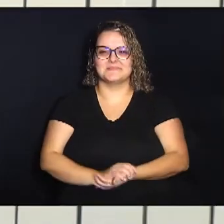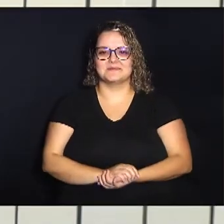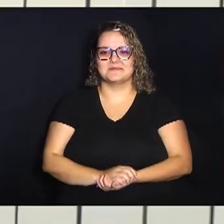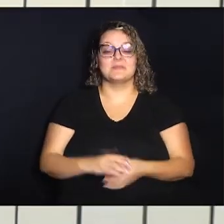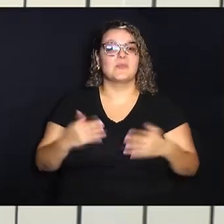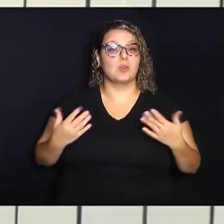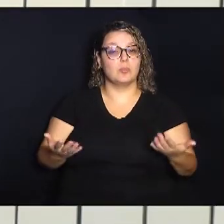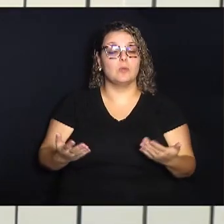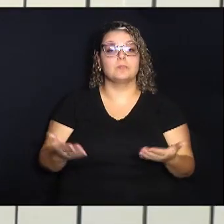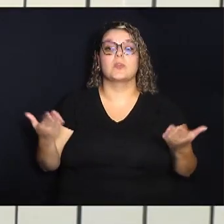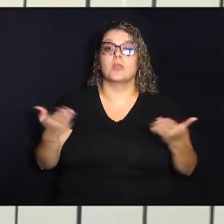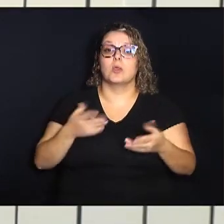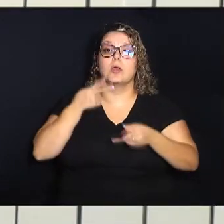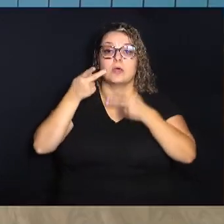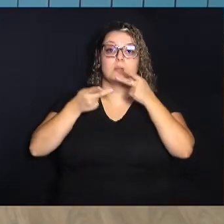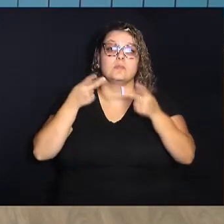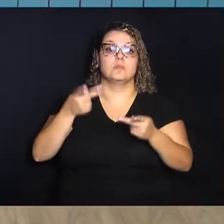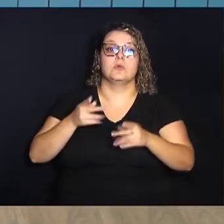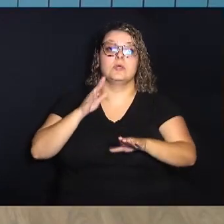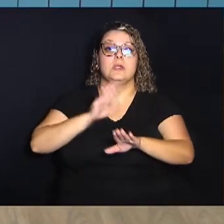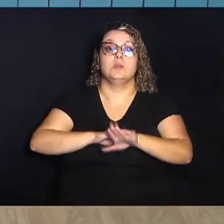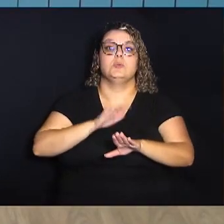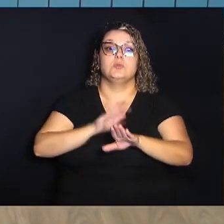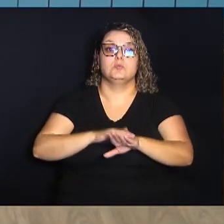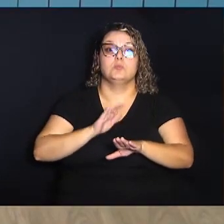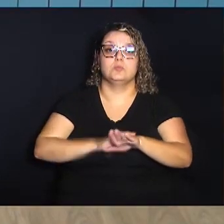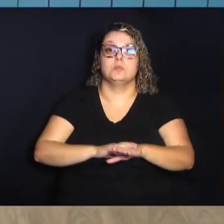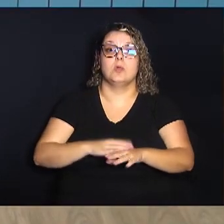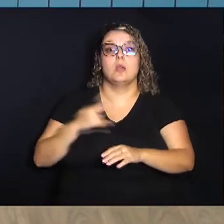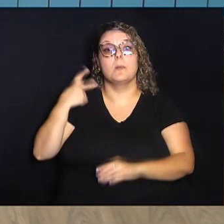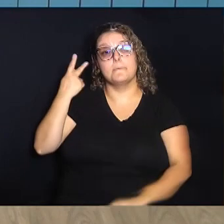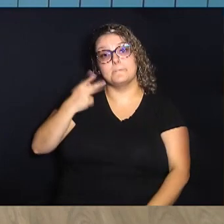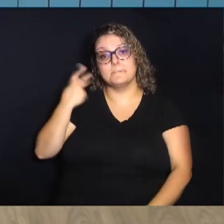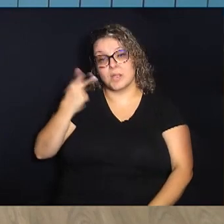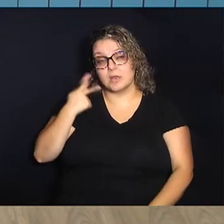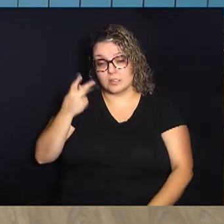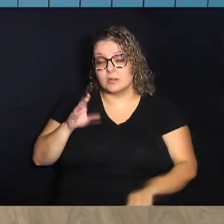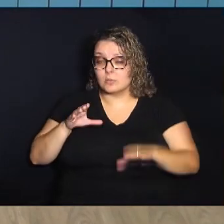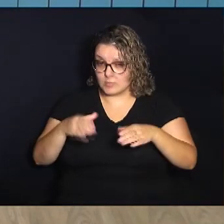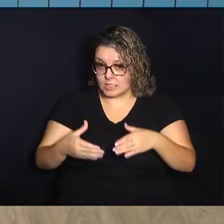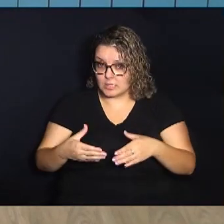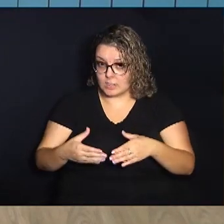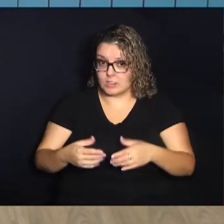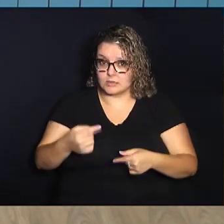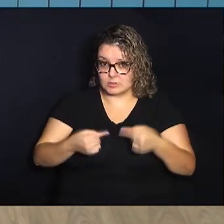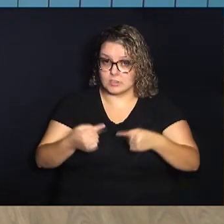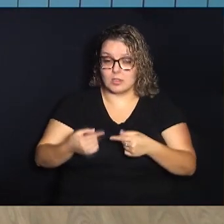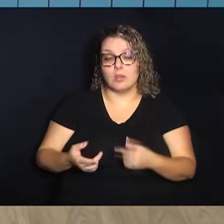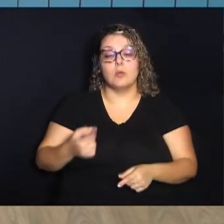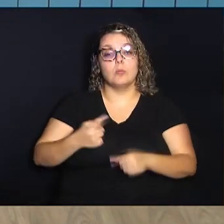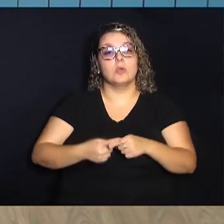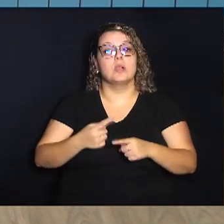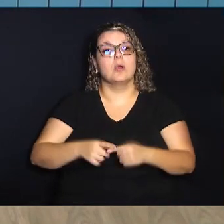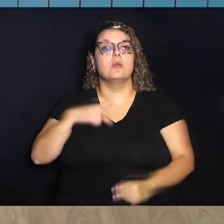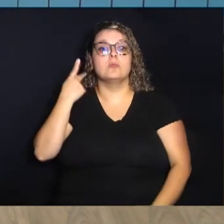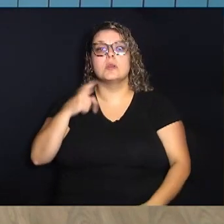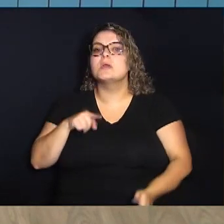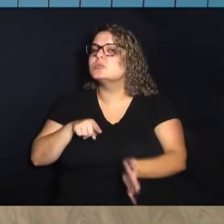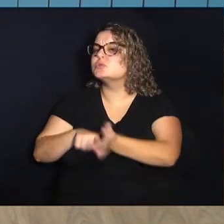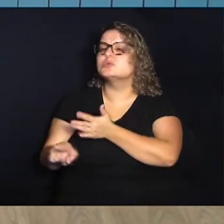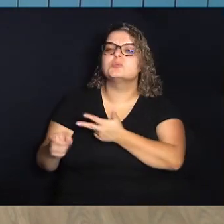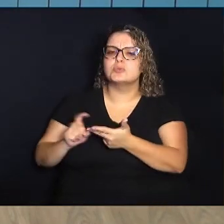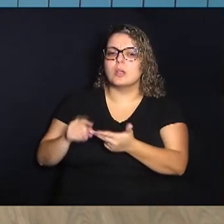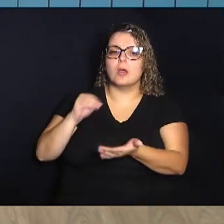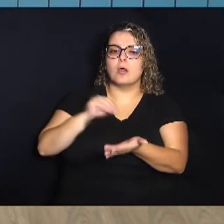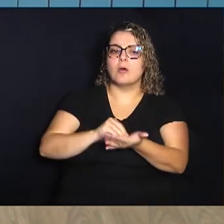Bom, vamos agora falar sobre as atividades parlamentares, porque o vereador questiona o executivo sobre a falta